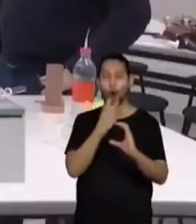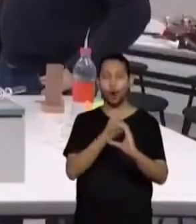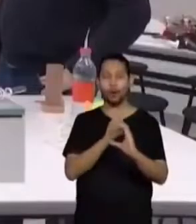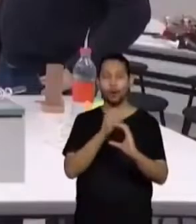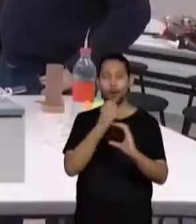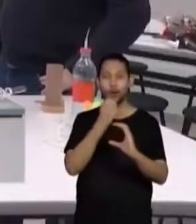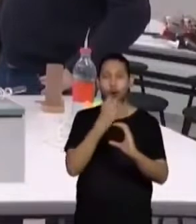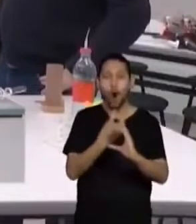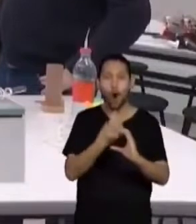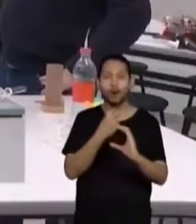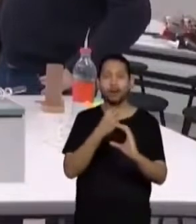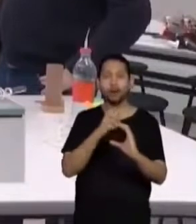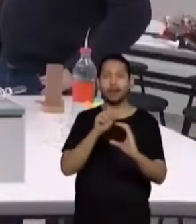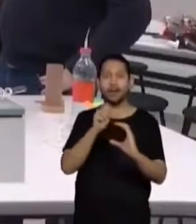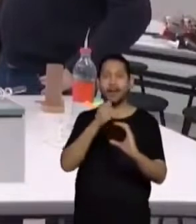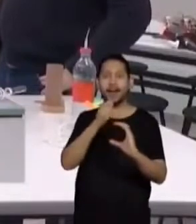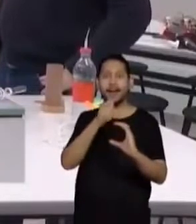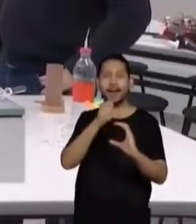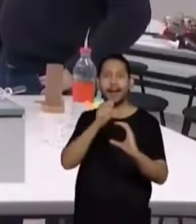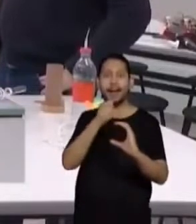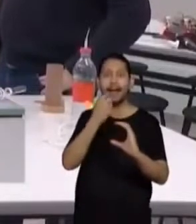Oh! Ah!